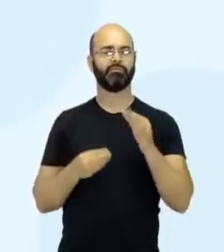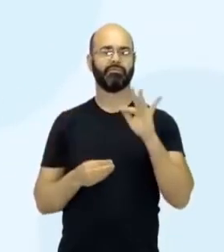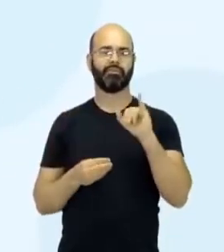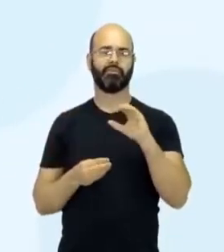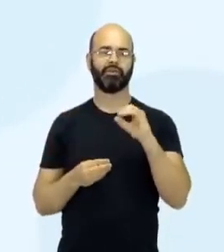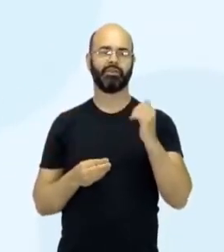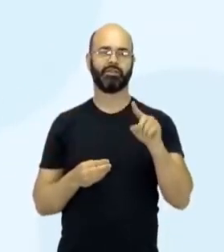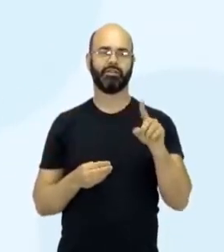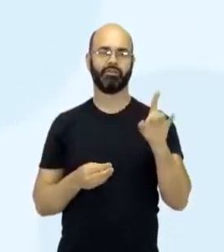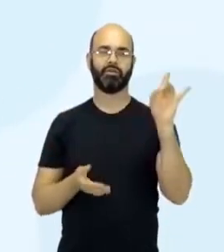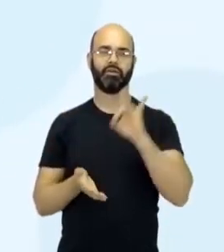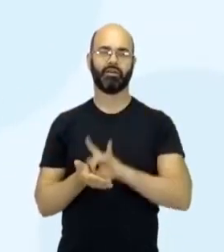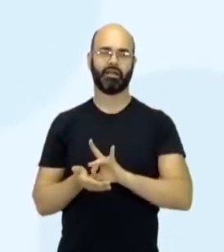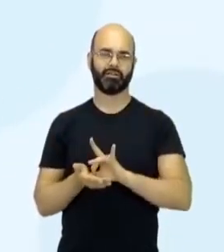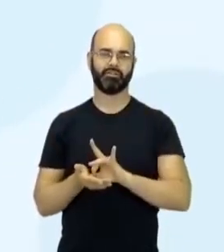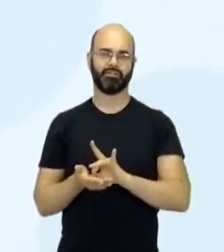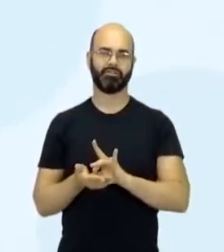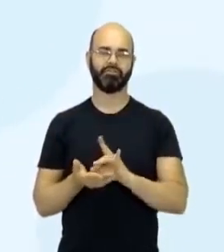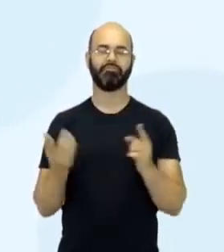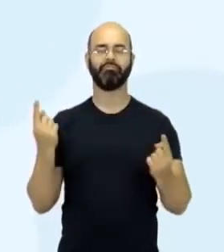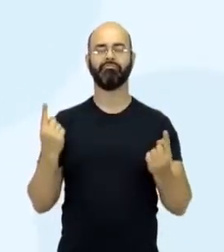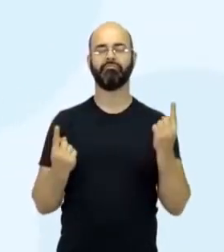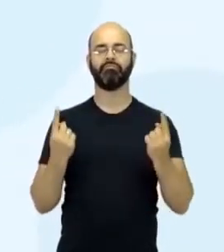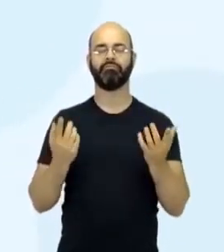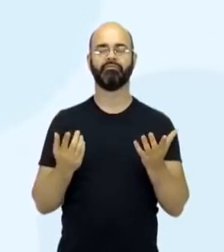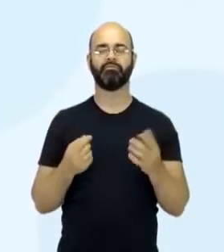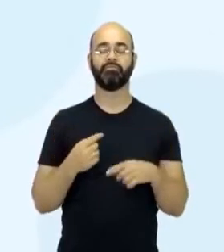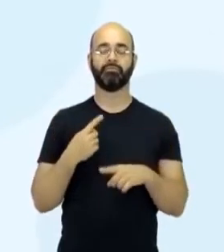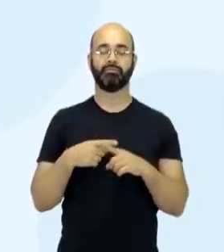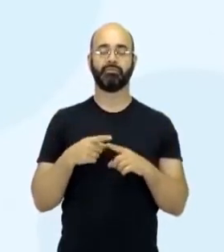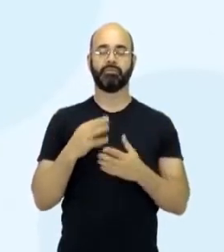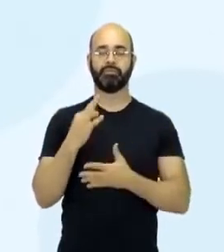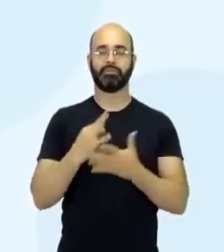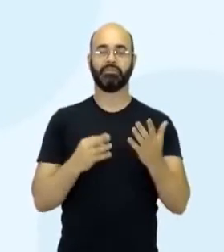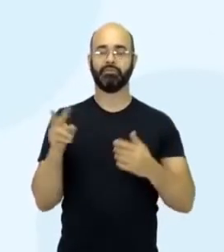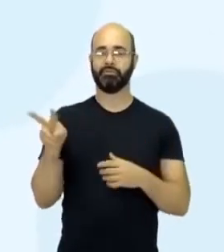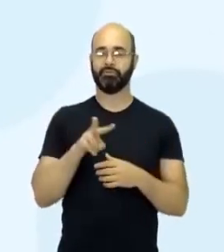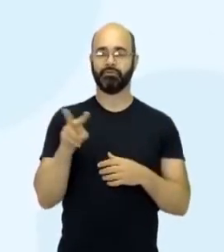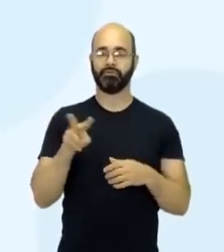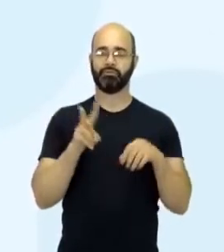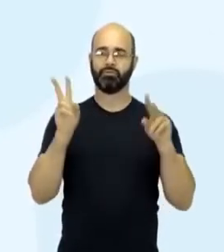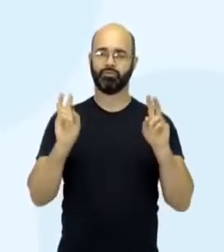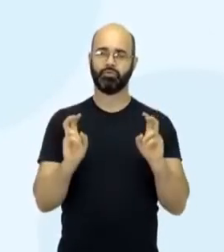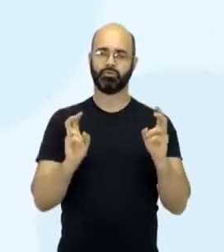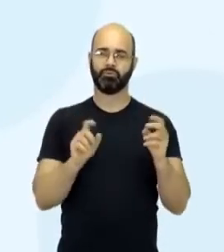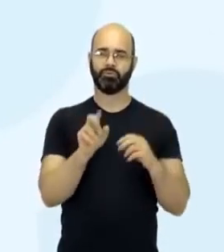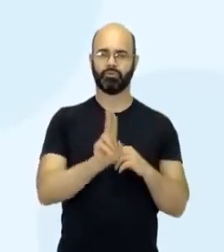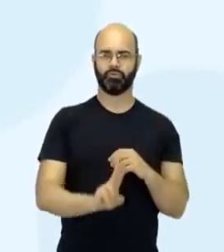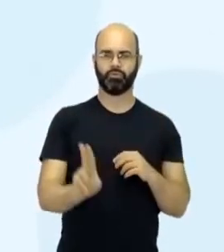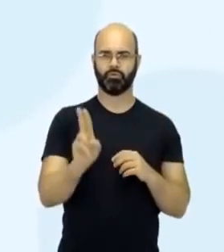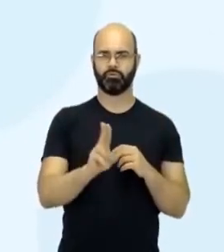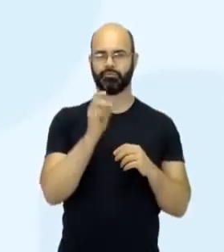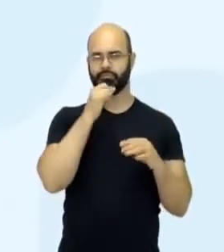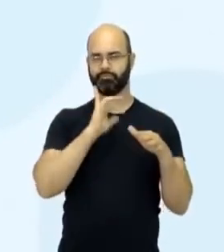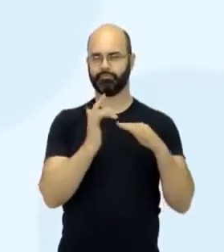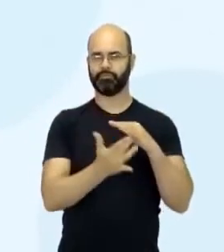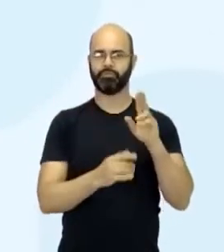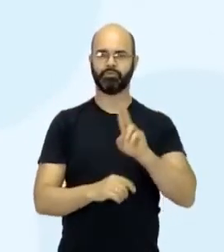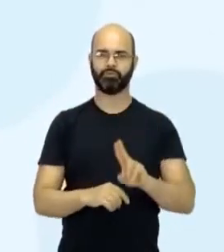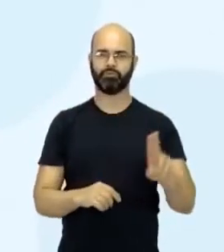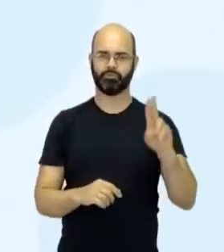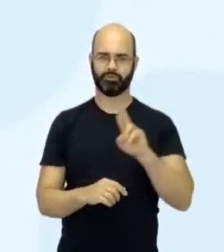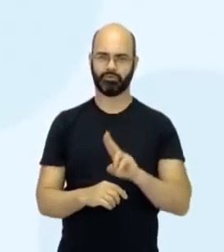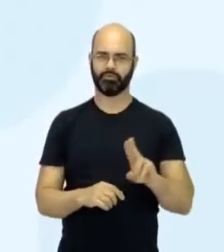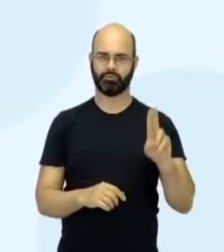e realidade, né? Então, os dois textos comentam, né? Falam sobre como a utilização de redes sociais